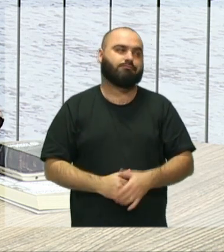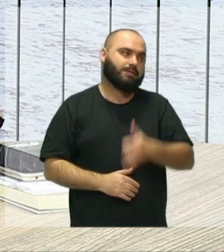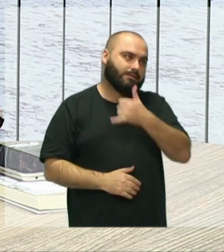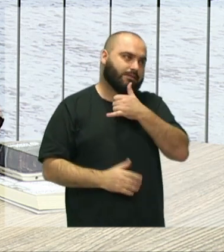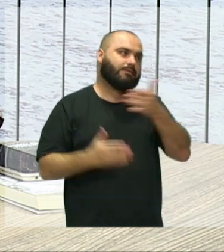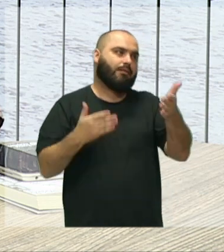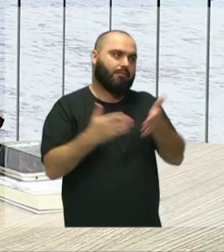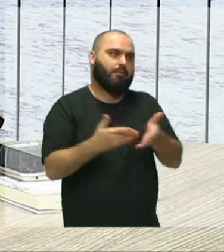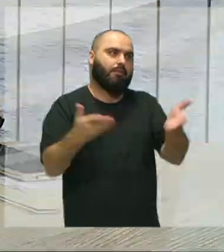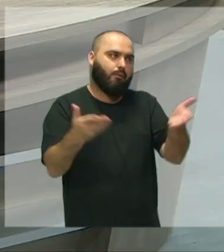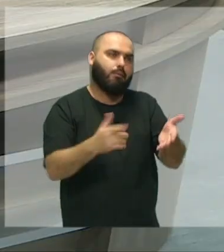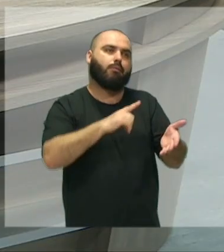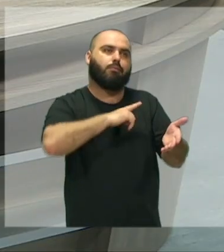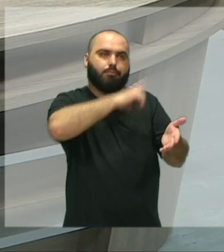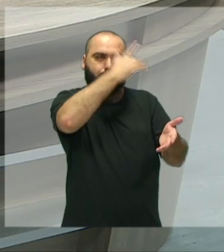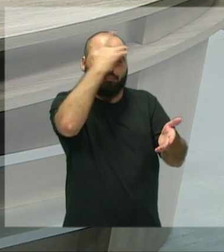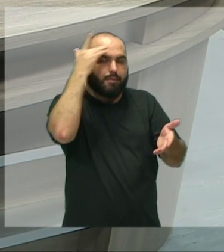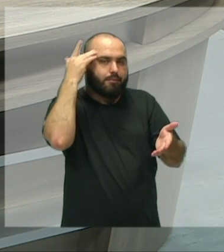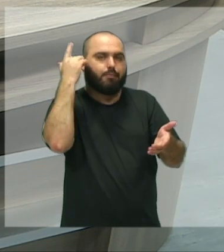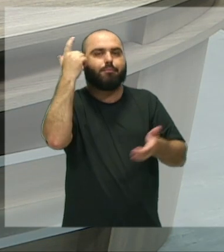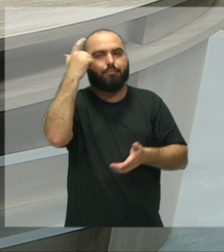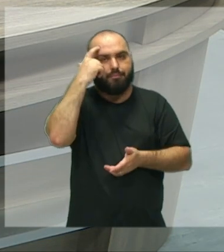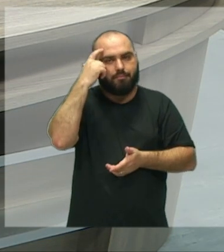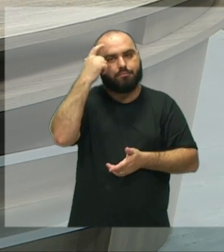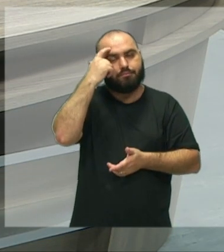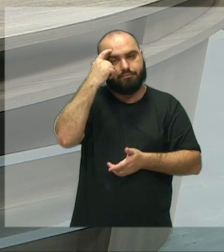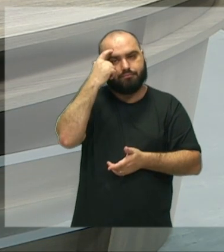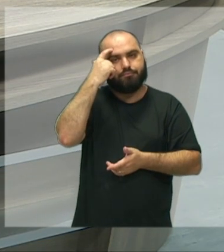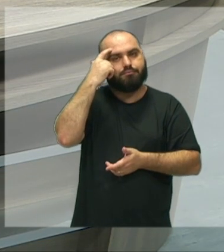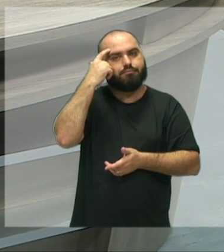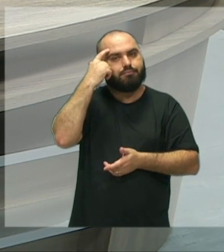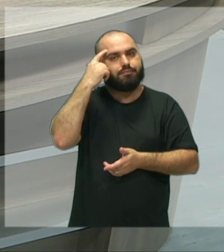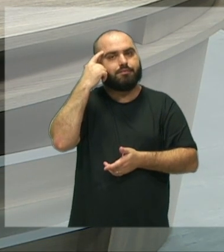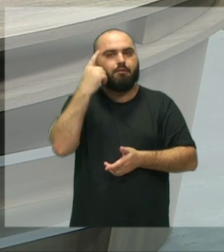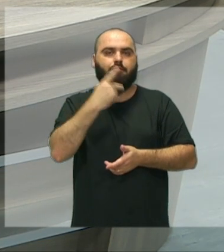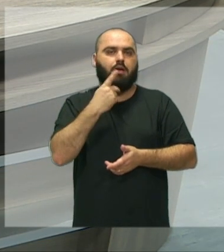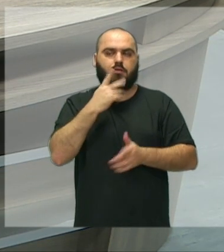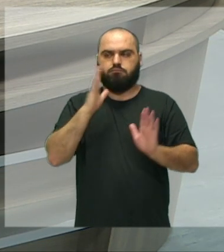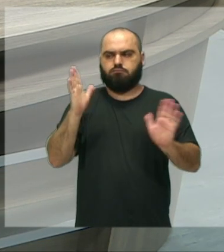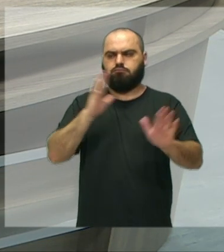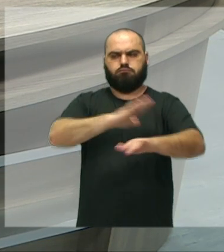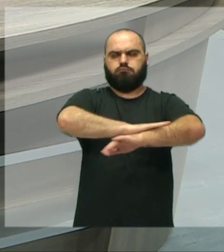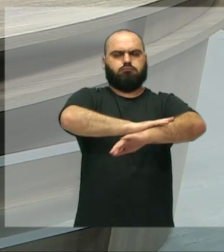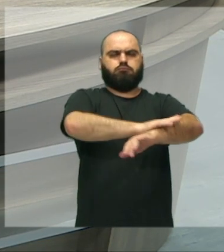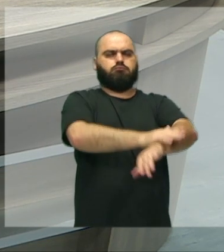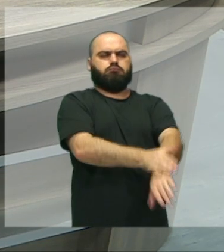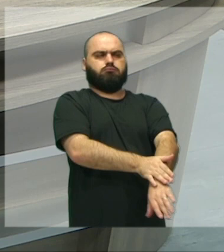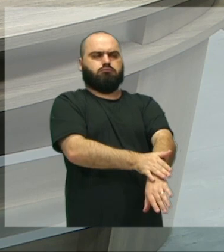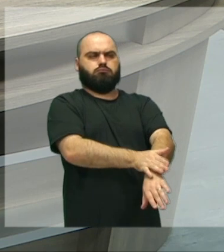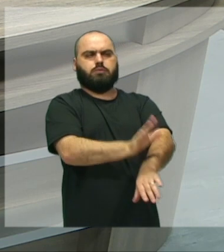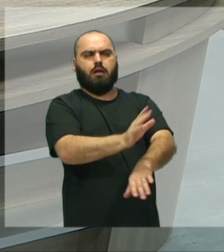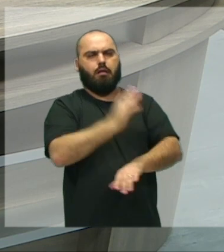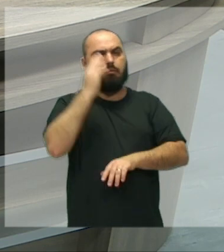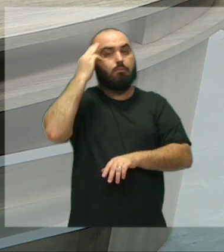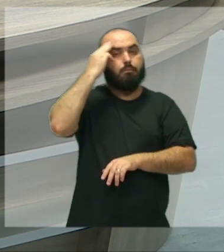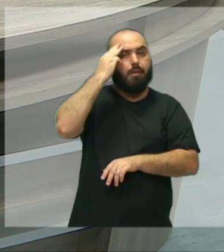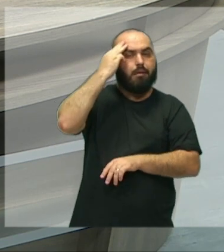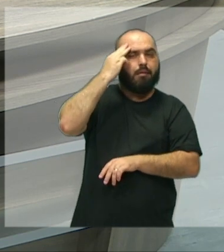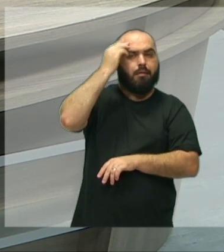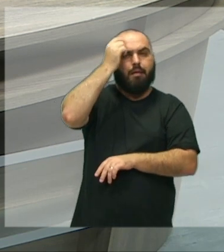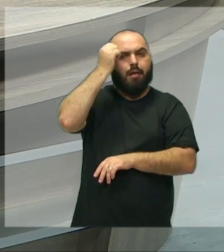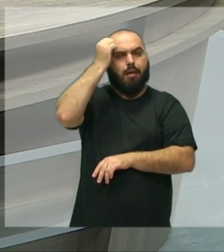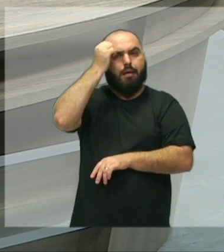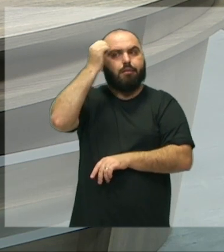até hoje ainda tem muita gente que tem diz que não é racista, mas na verdade tenta de toda